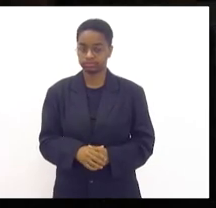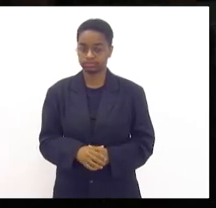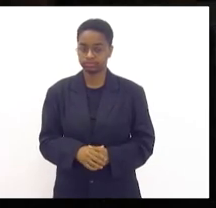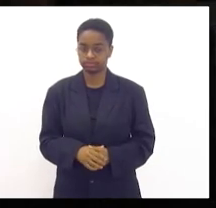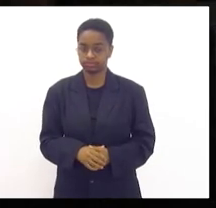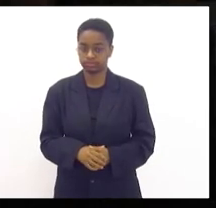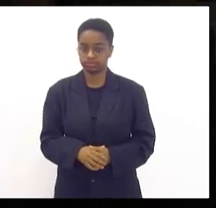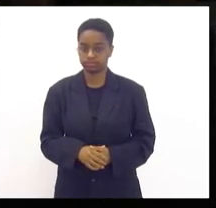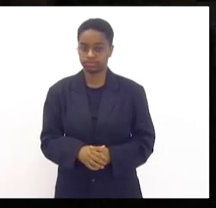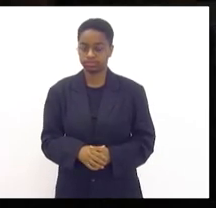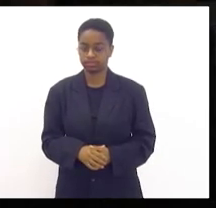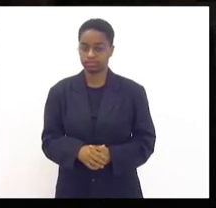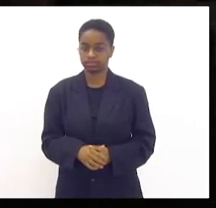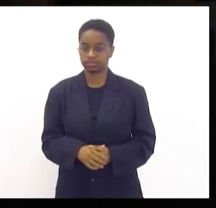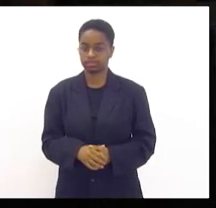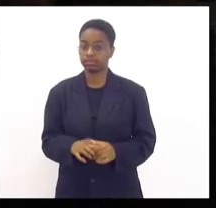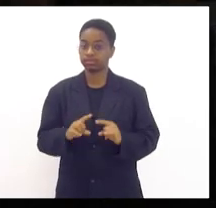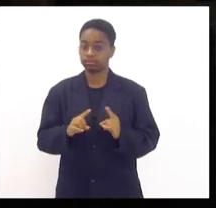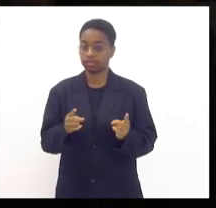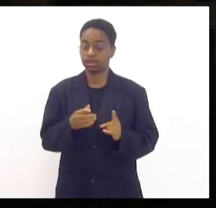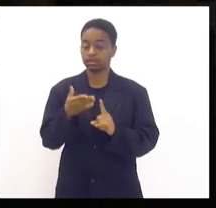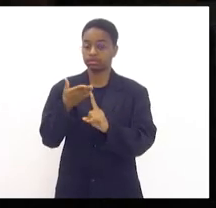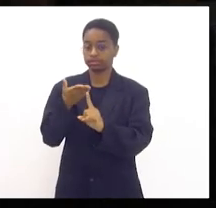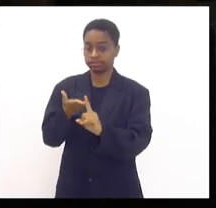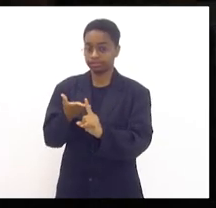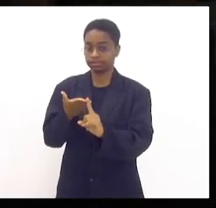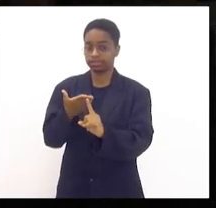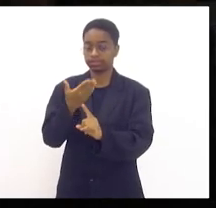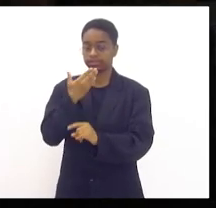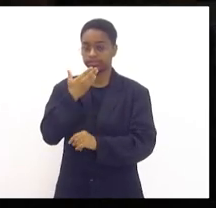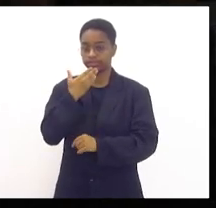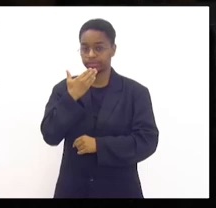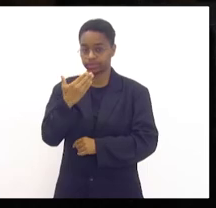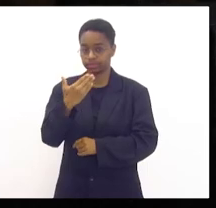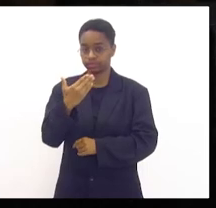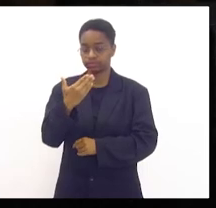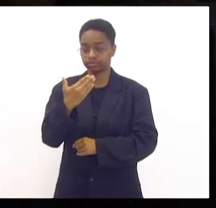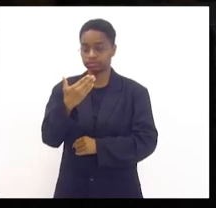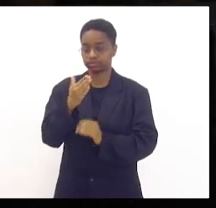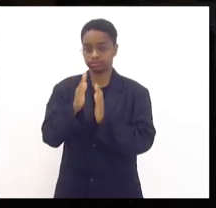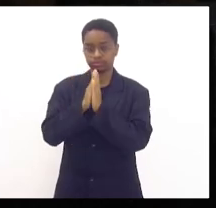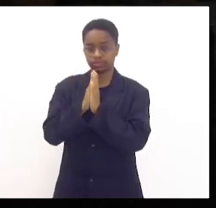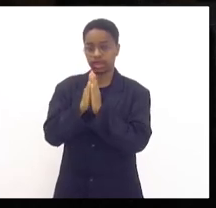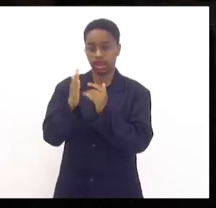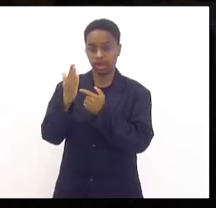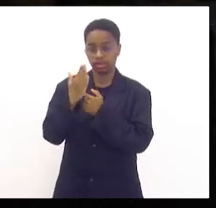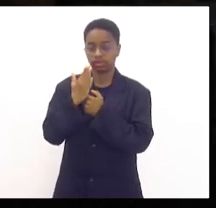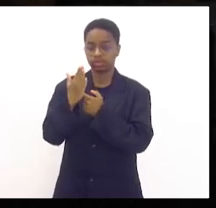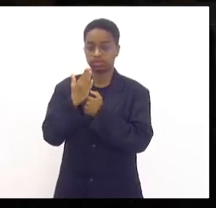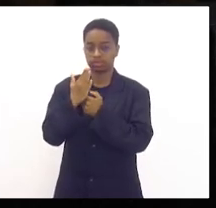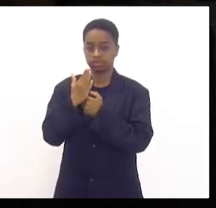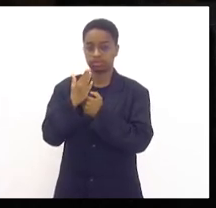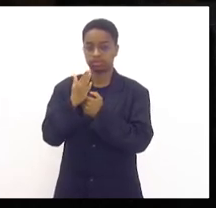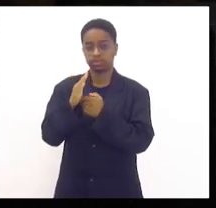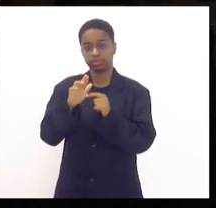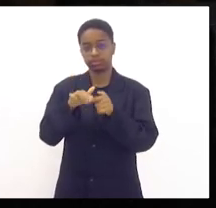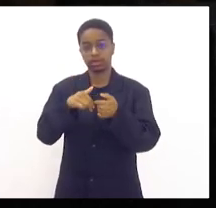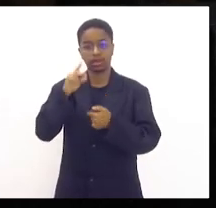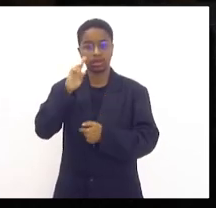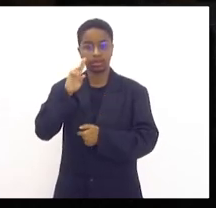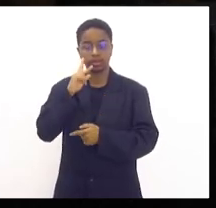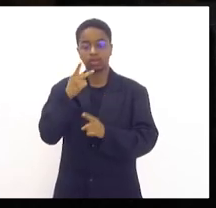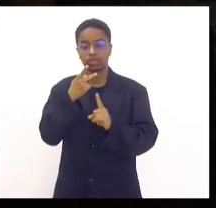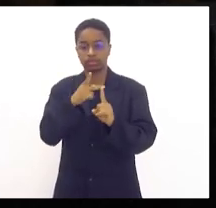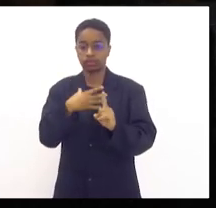E Vossa Excelência clamou por clemência, em homenagem aos seus 2 filhos e à